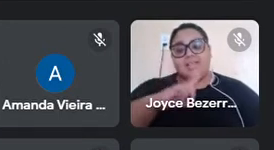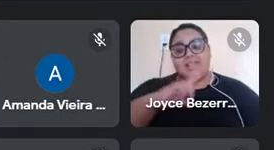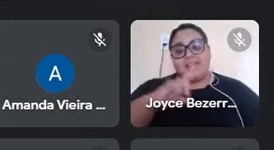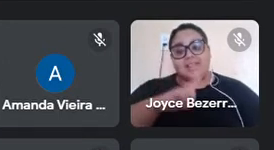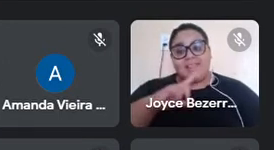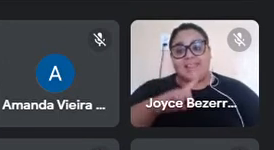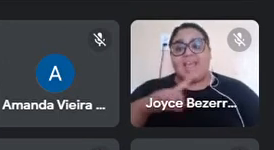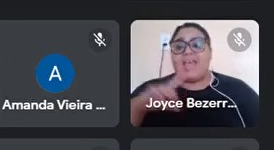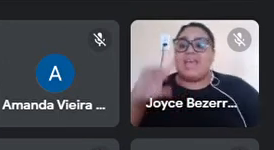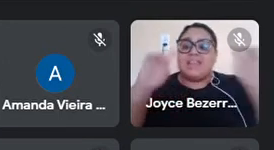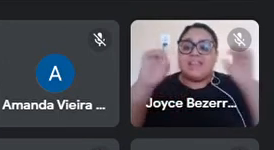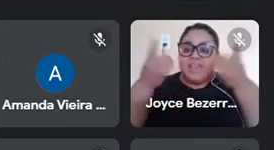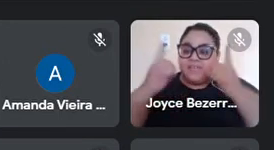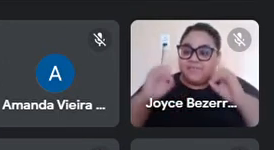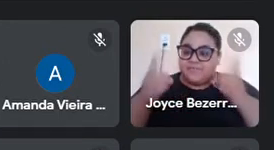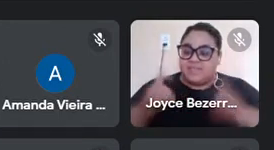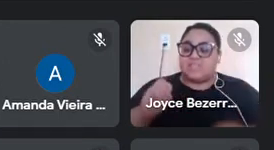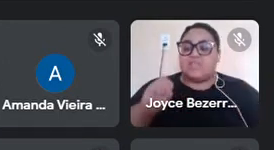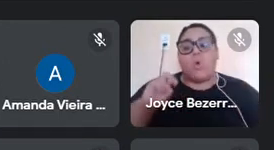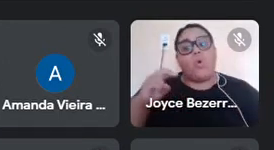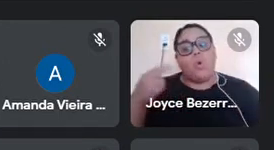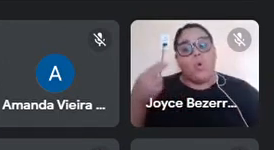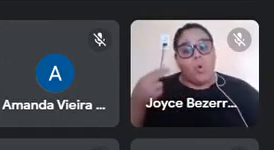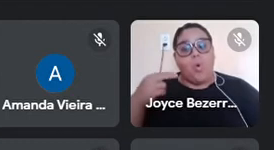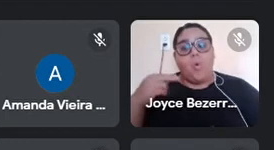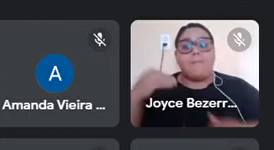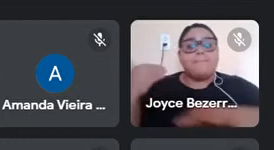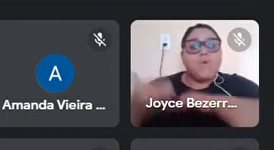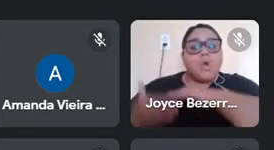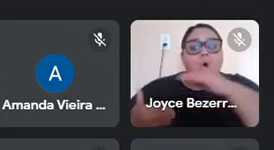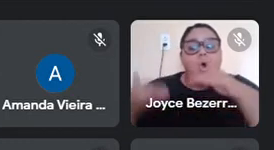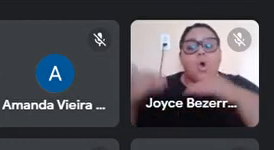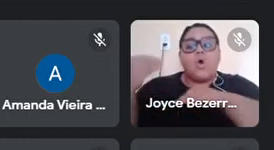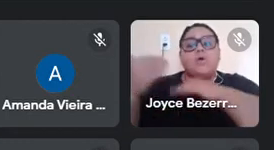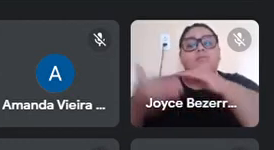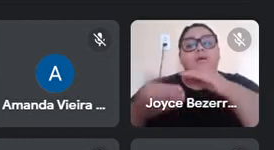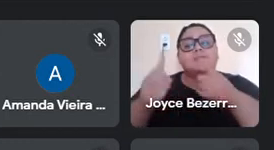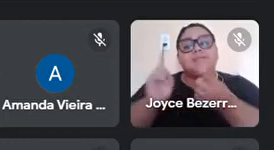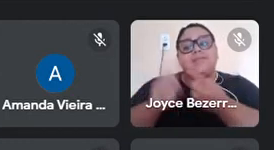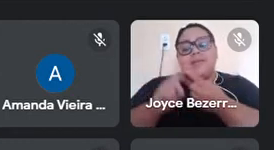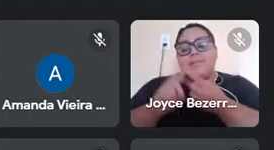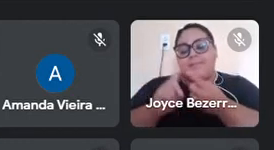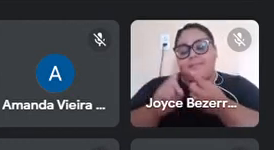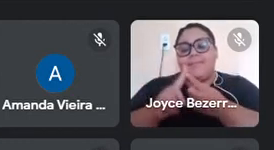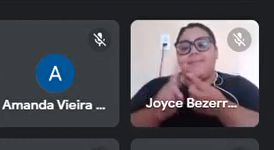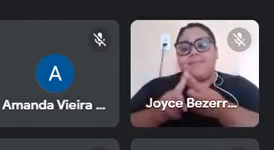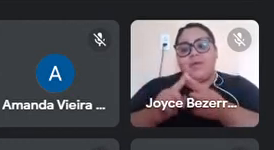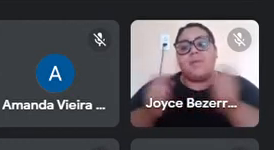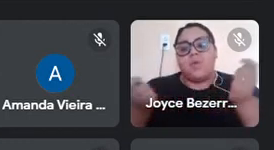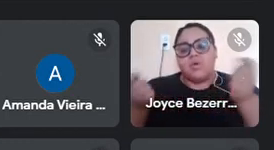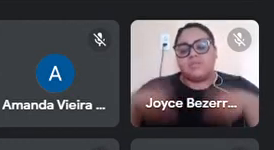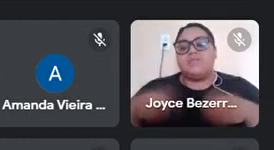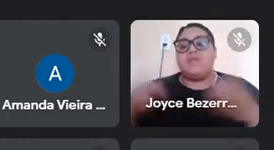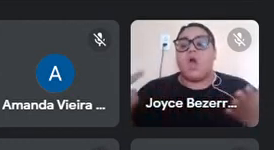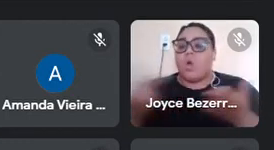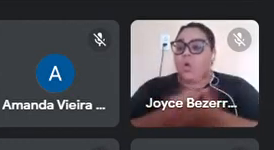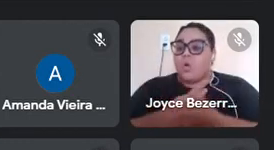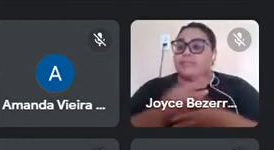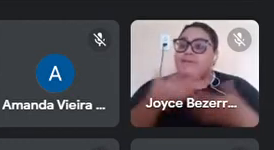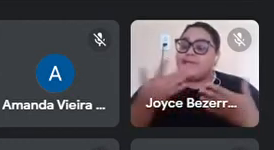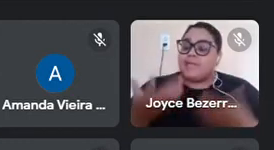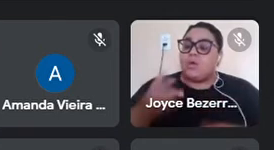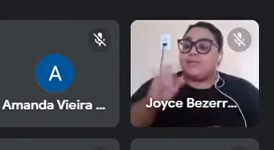ou deficiências no processo de maturação dos linfócitos B, certo? Então, quando a pessoa recebe esse soro,